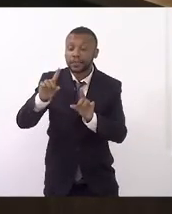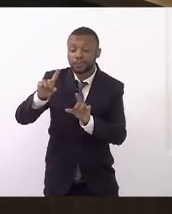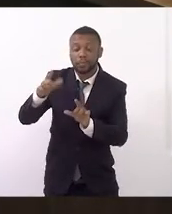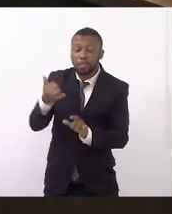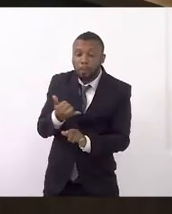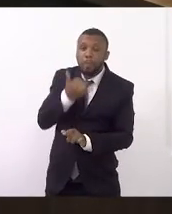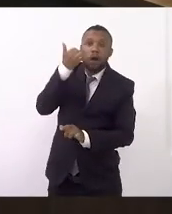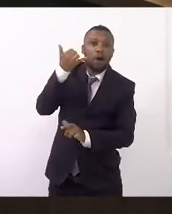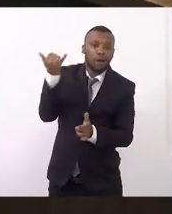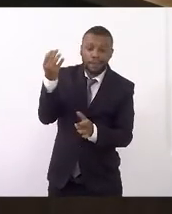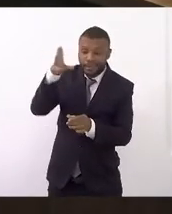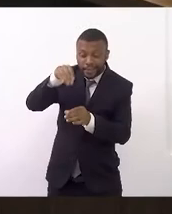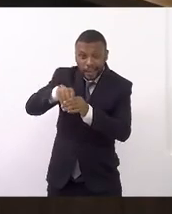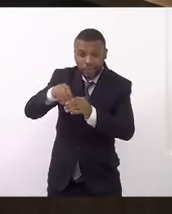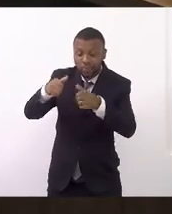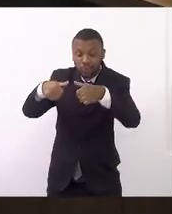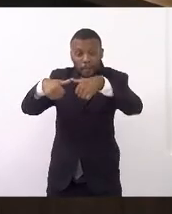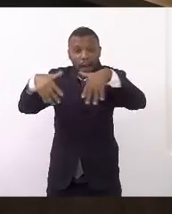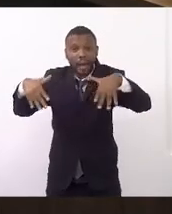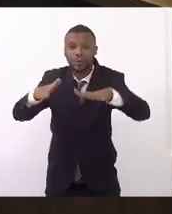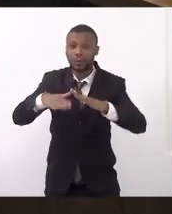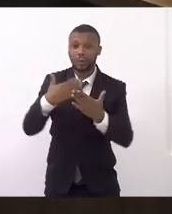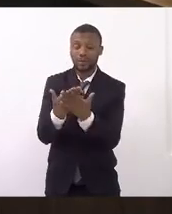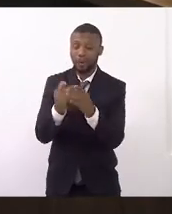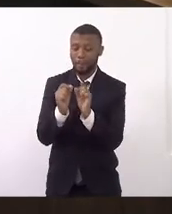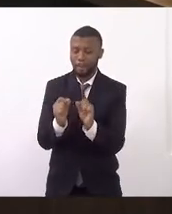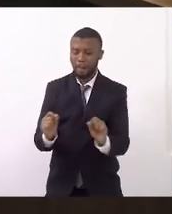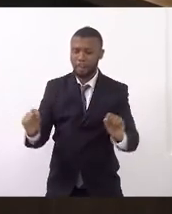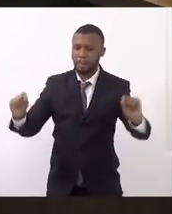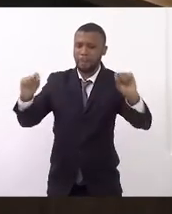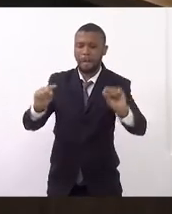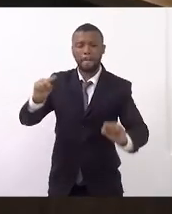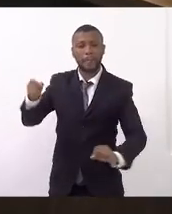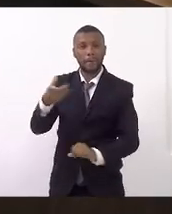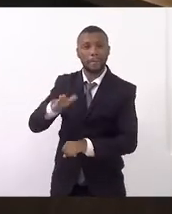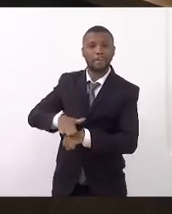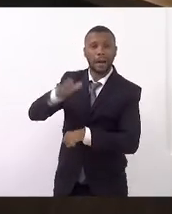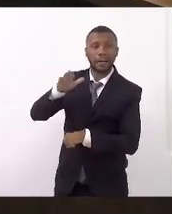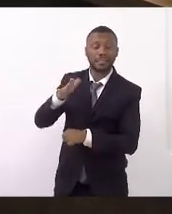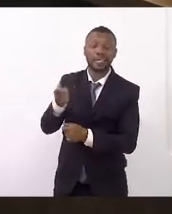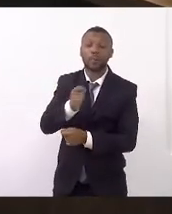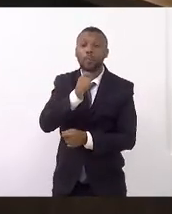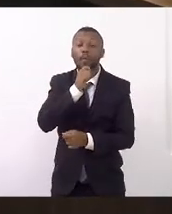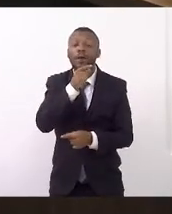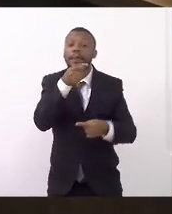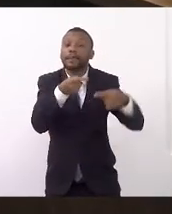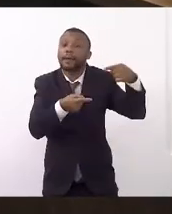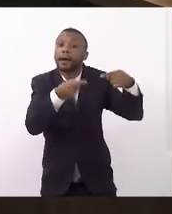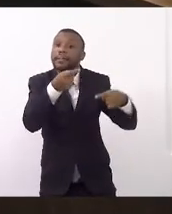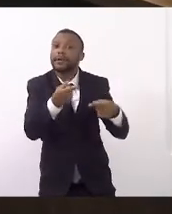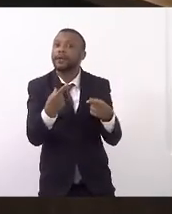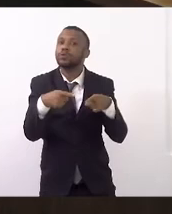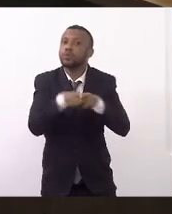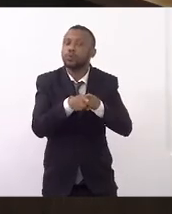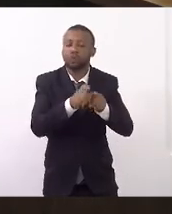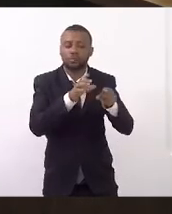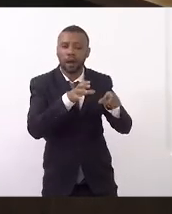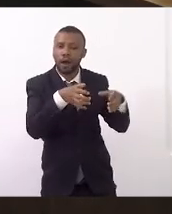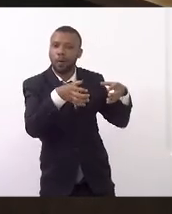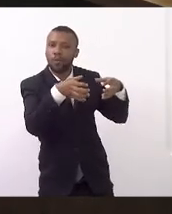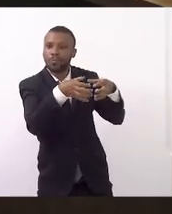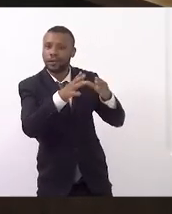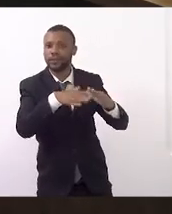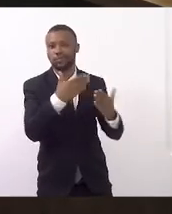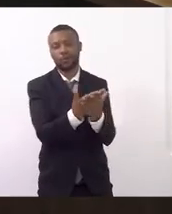currículo numa rede com mais de 1.000 escolas sem se debater com as comunidades escolares. Infelizmente, com a